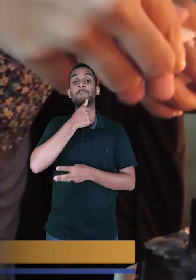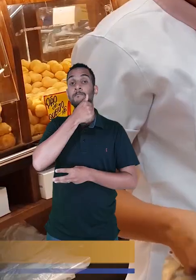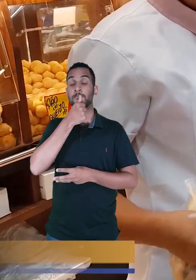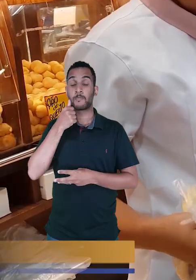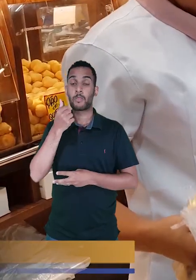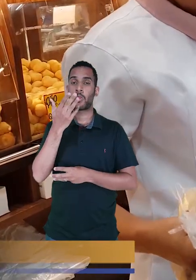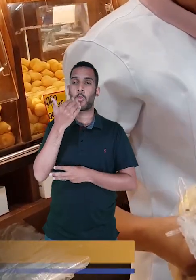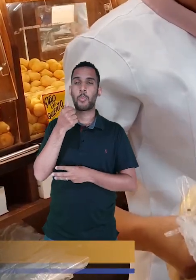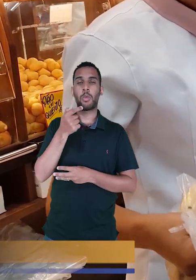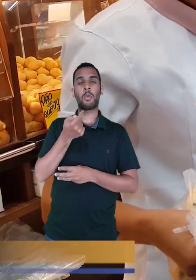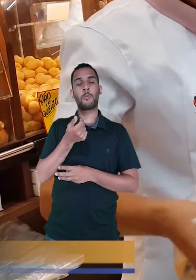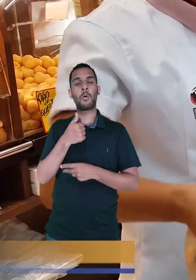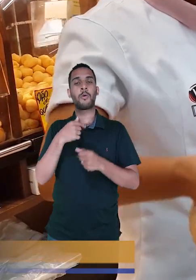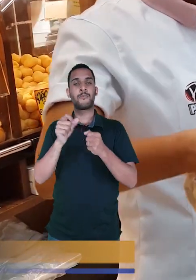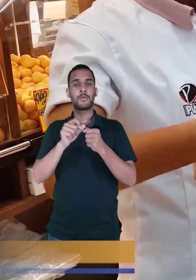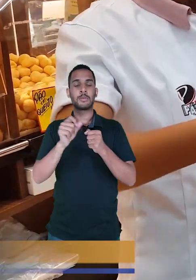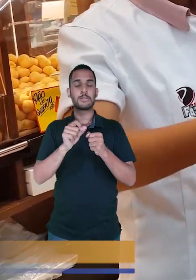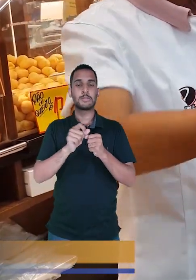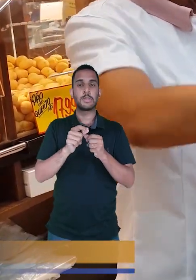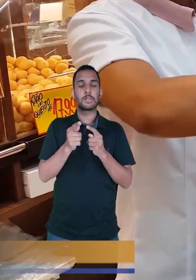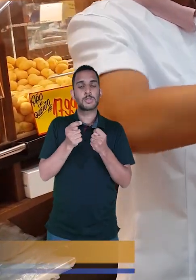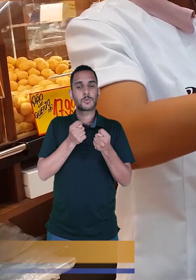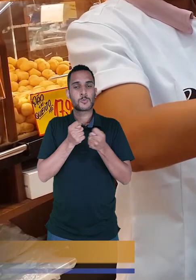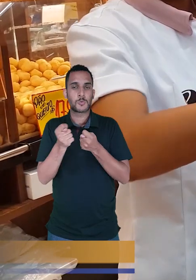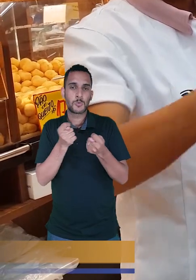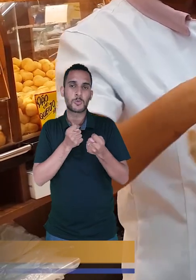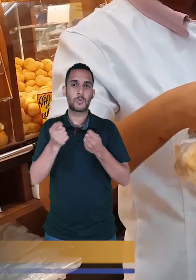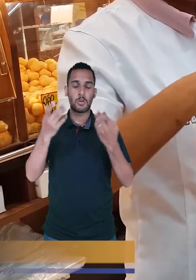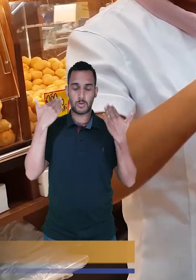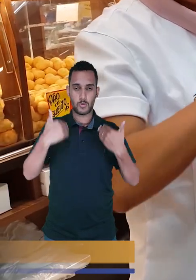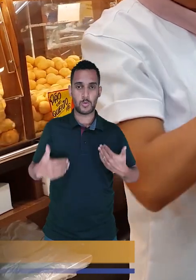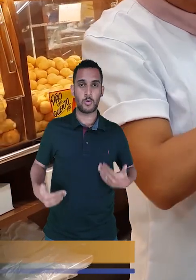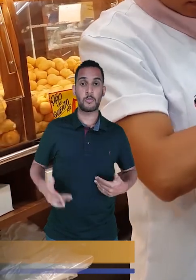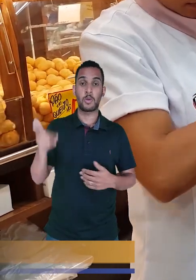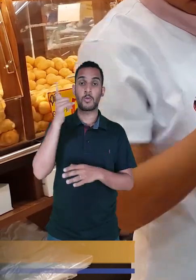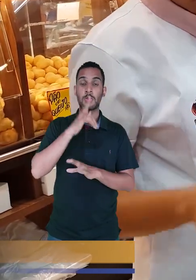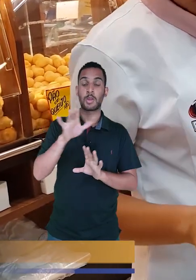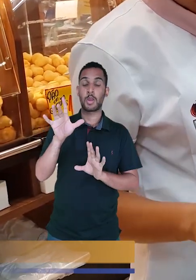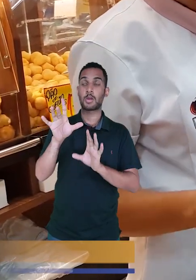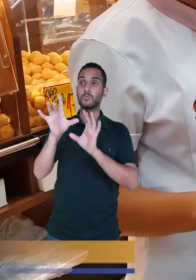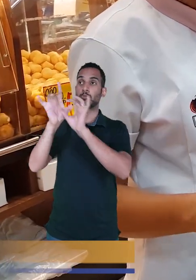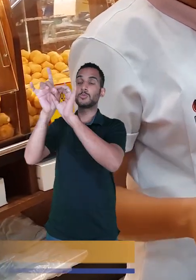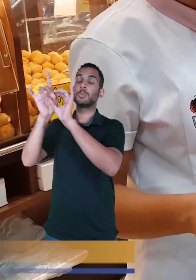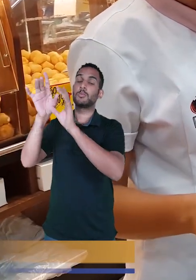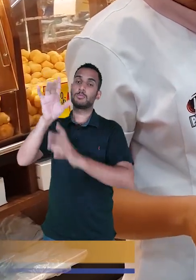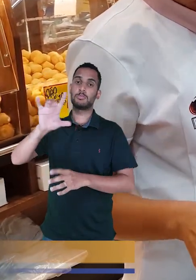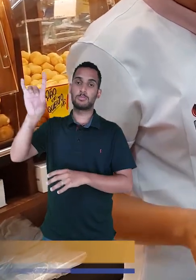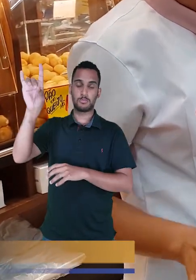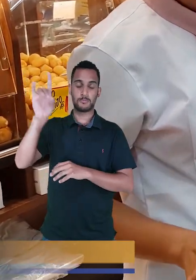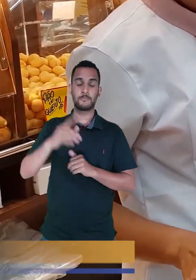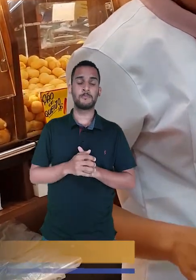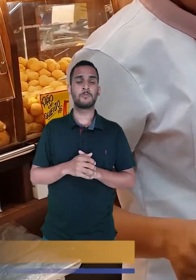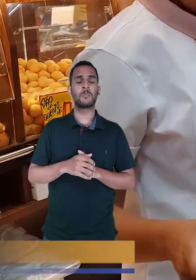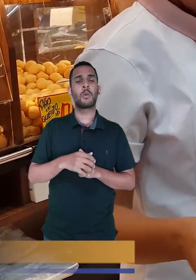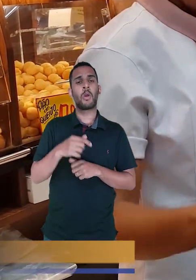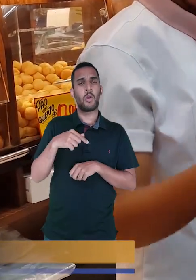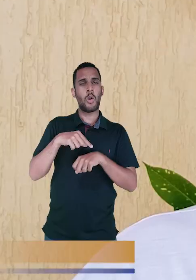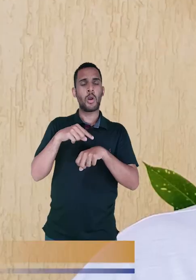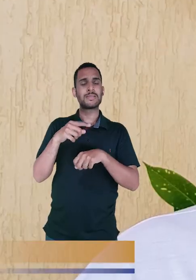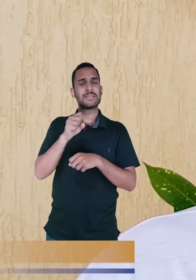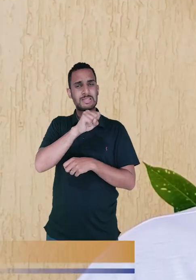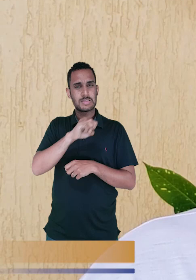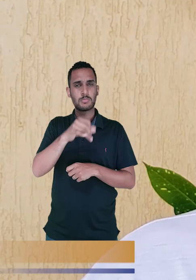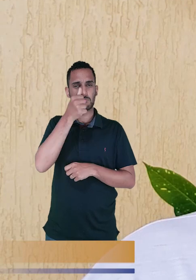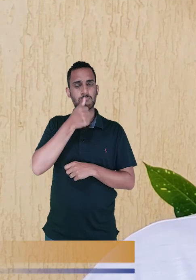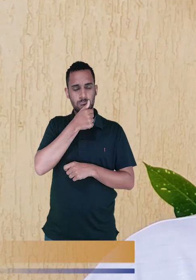oração, ao jejum, ao qual vivenciamos a mortificação da carne para a reestruturação da vida em Deus.